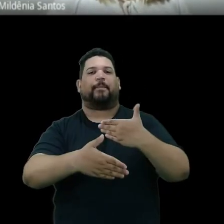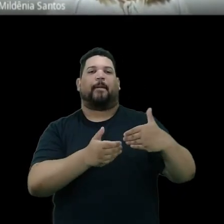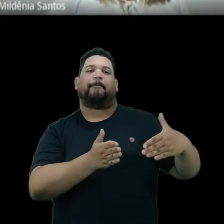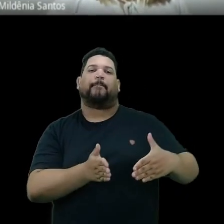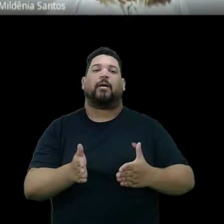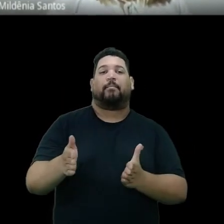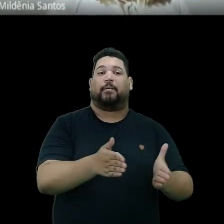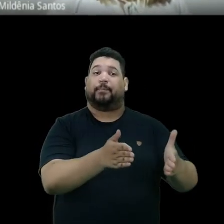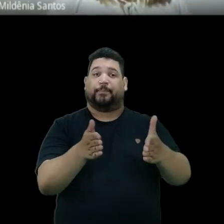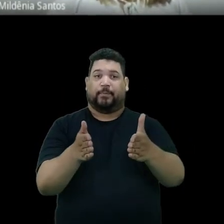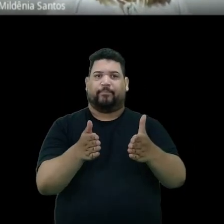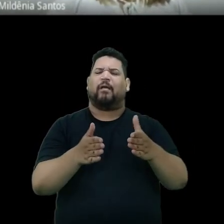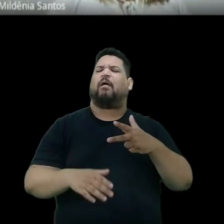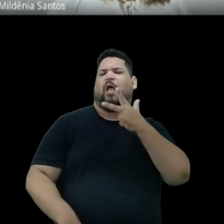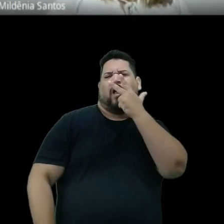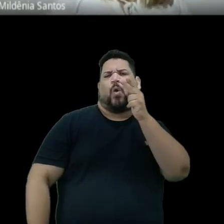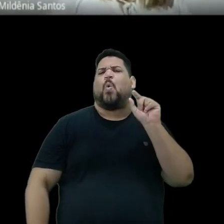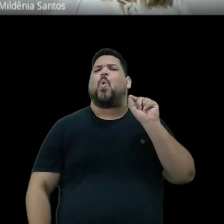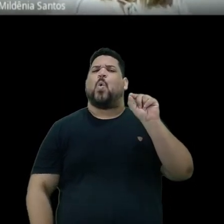Eu acredito que